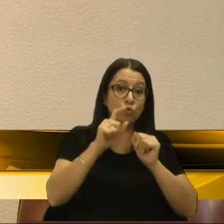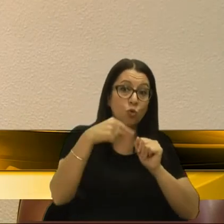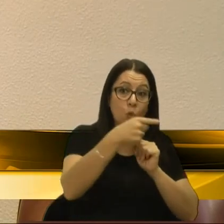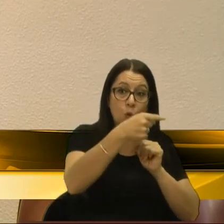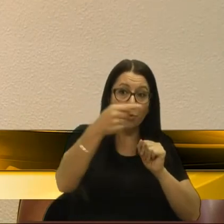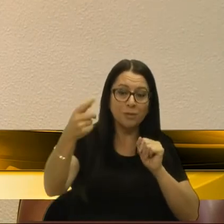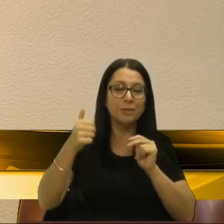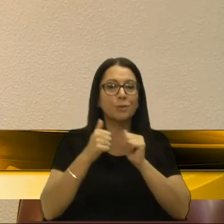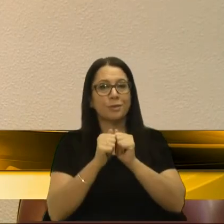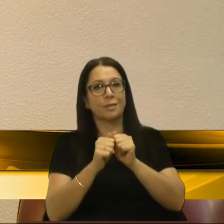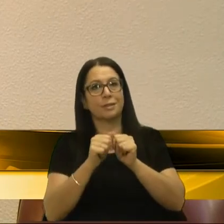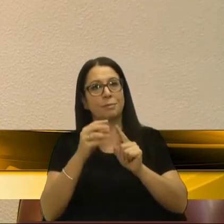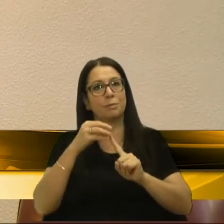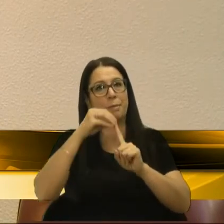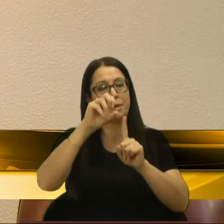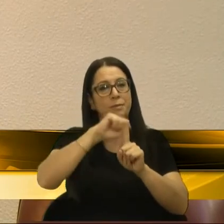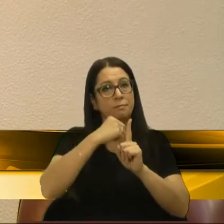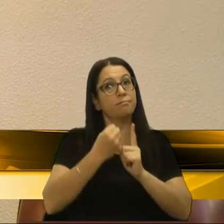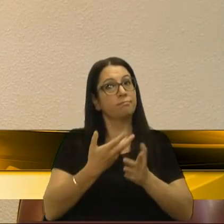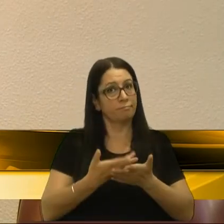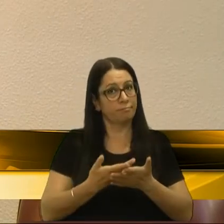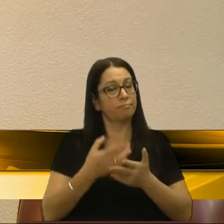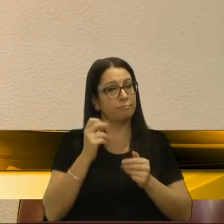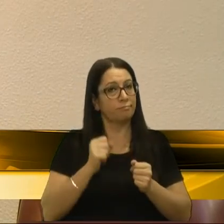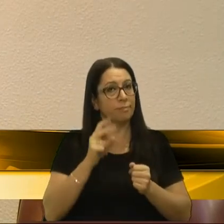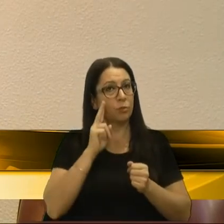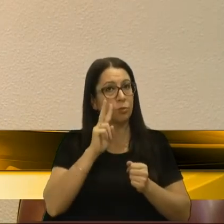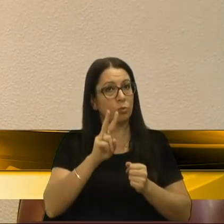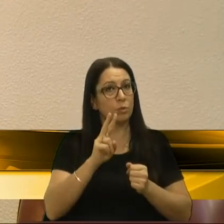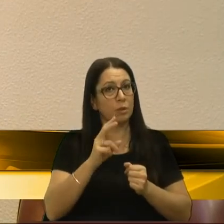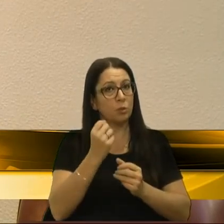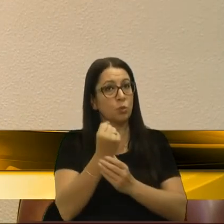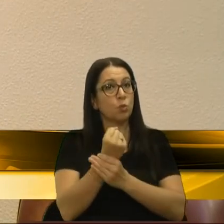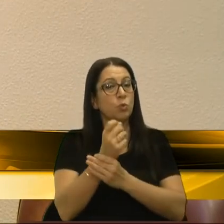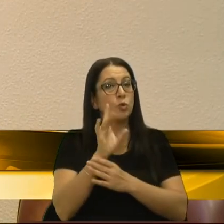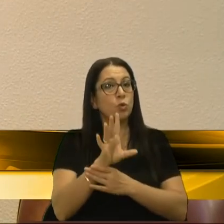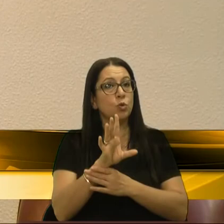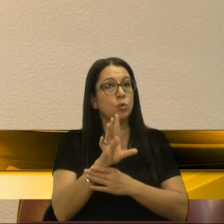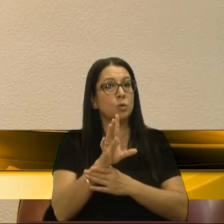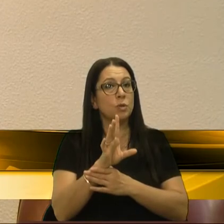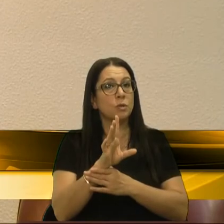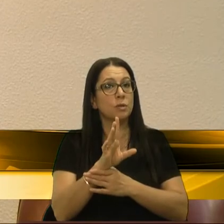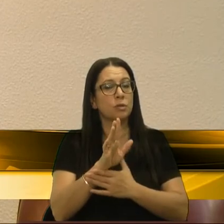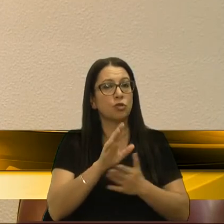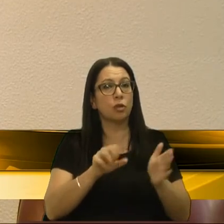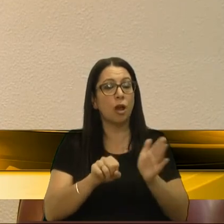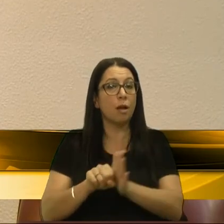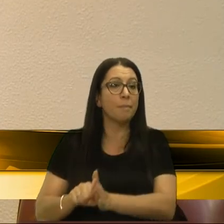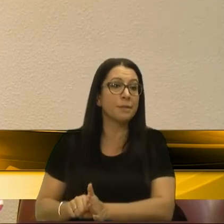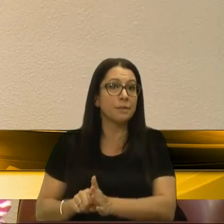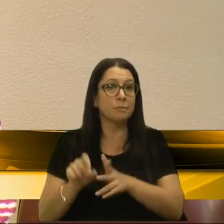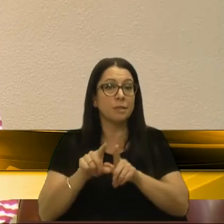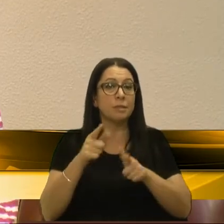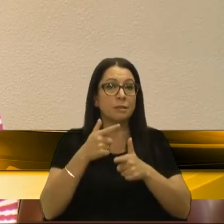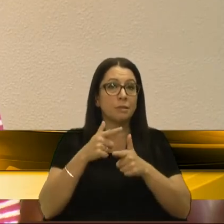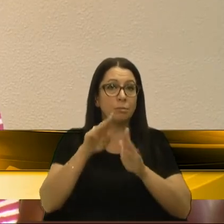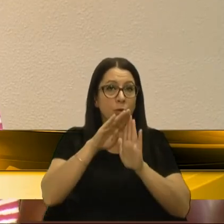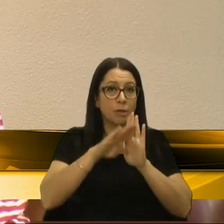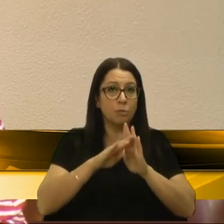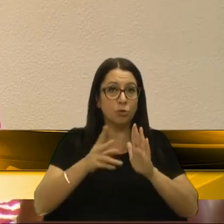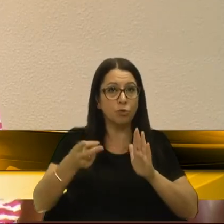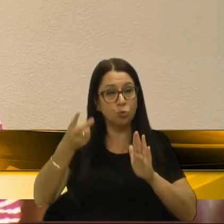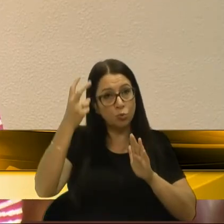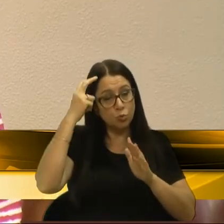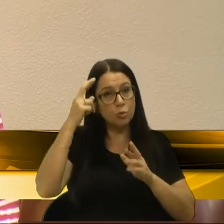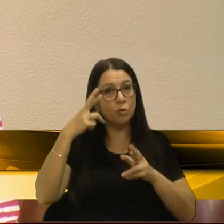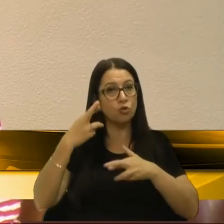né? Principalmente sociais. Então, a gente não pode olhar a segurança apenas pela questão da repressão, e sim de termos programas de cultura,